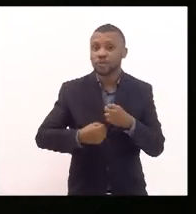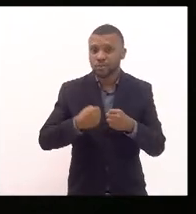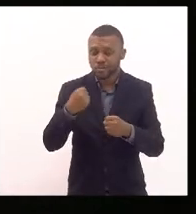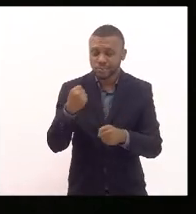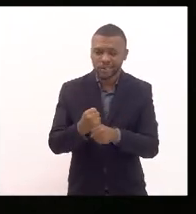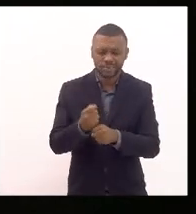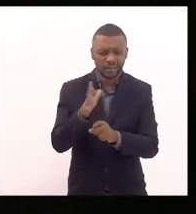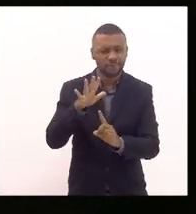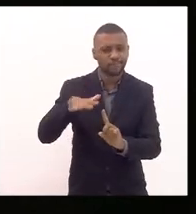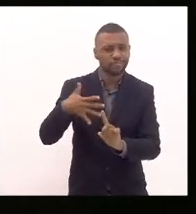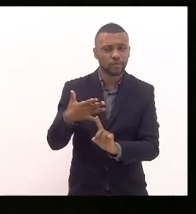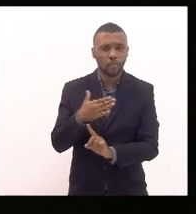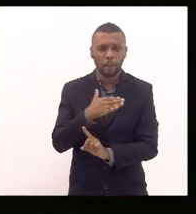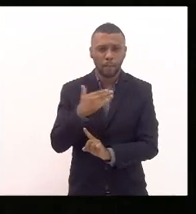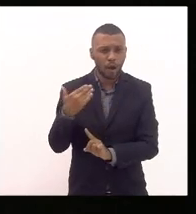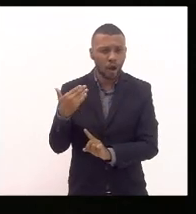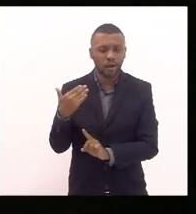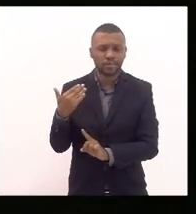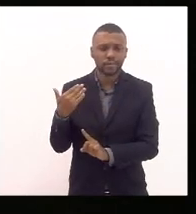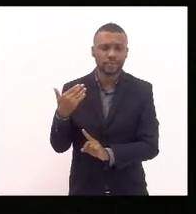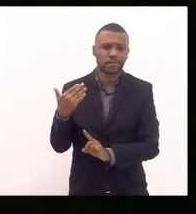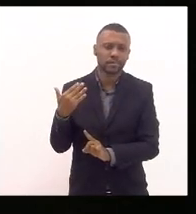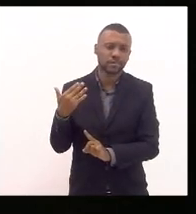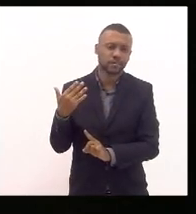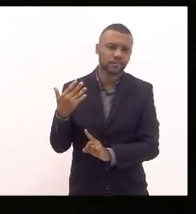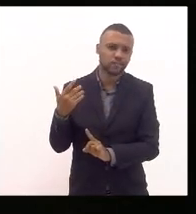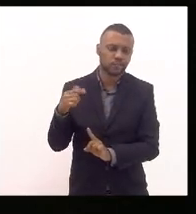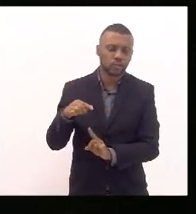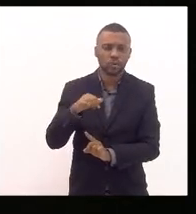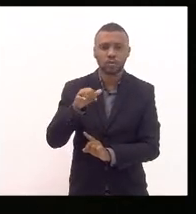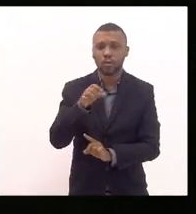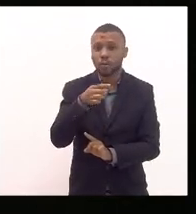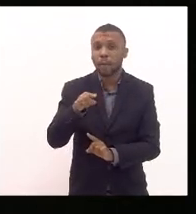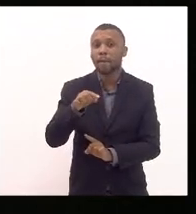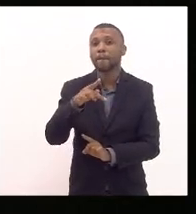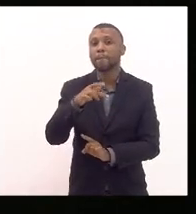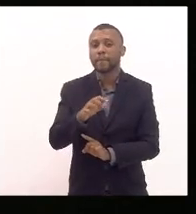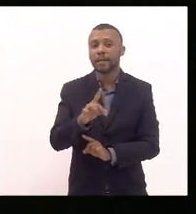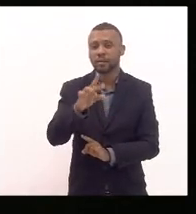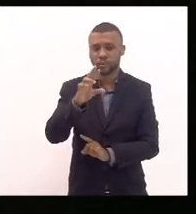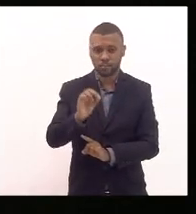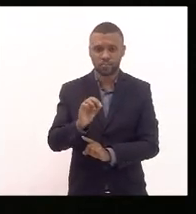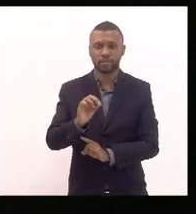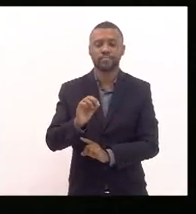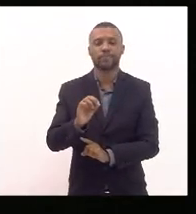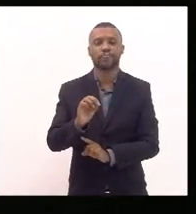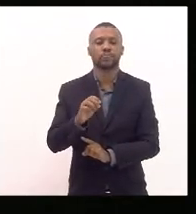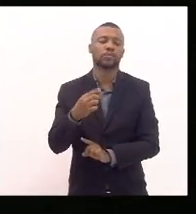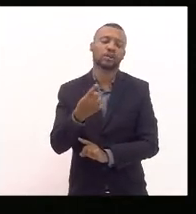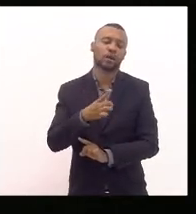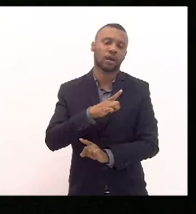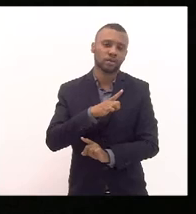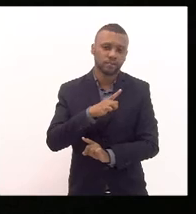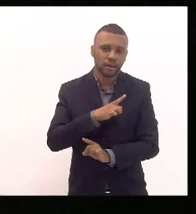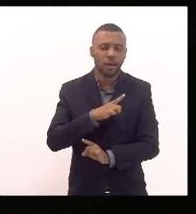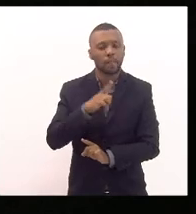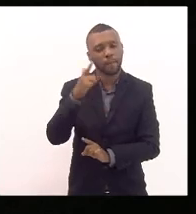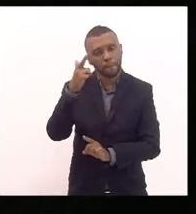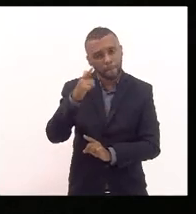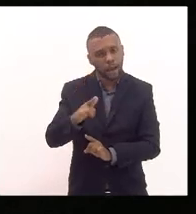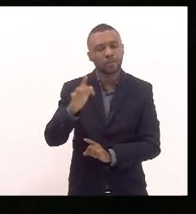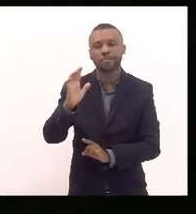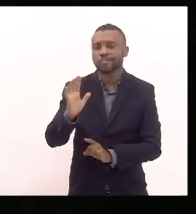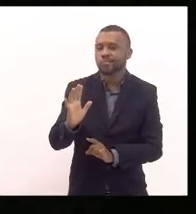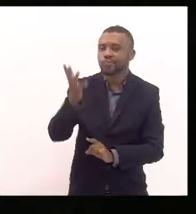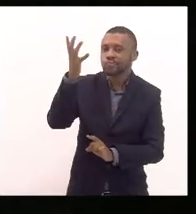de morte de dois anos de morte do João Pedro tivemos mais